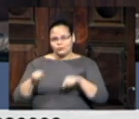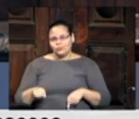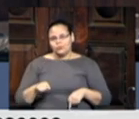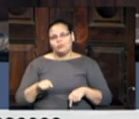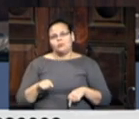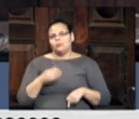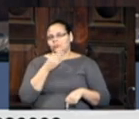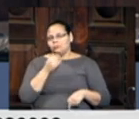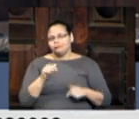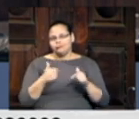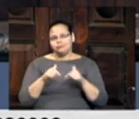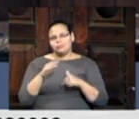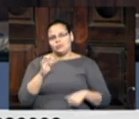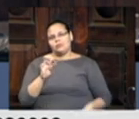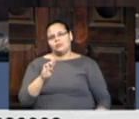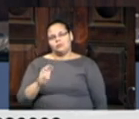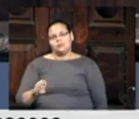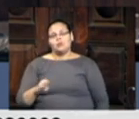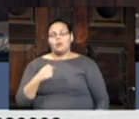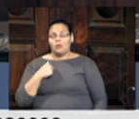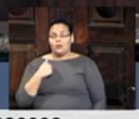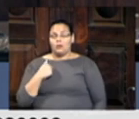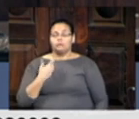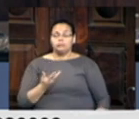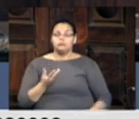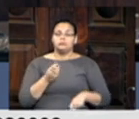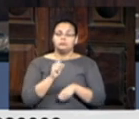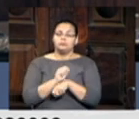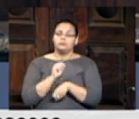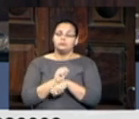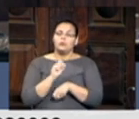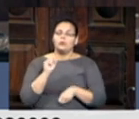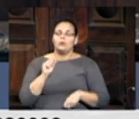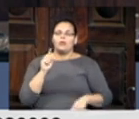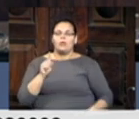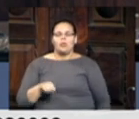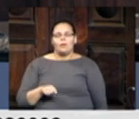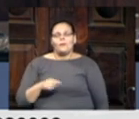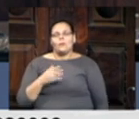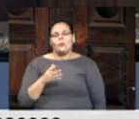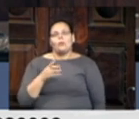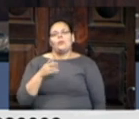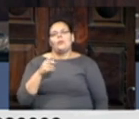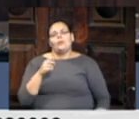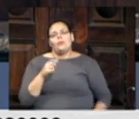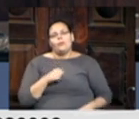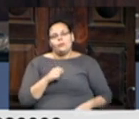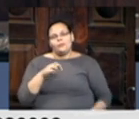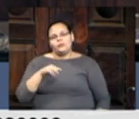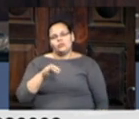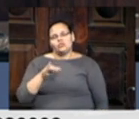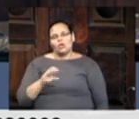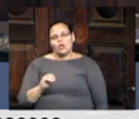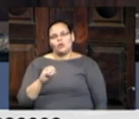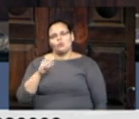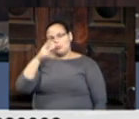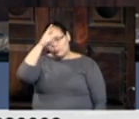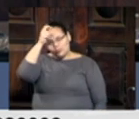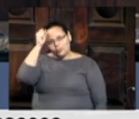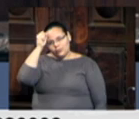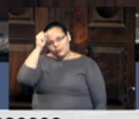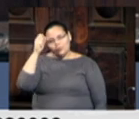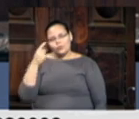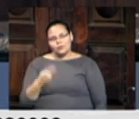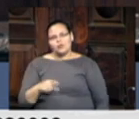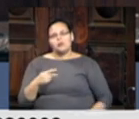Eleitoral. Então eu espero que o Ministério Público da minha cidade, representada